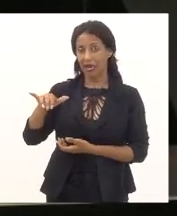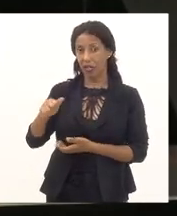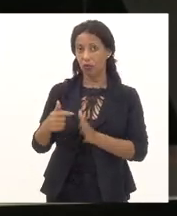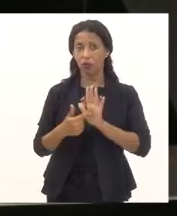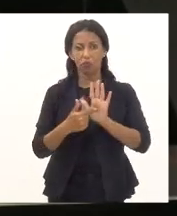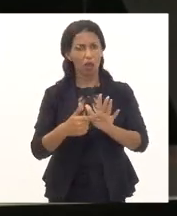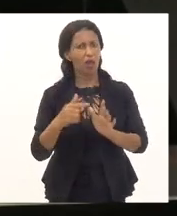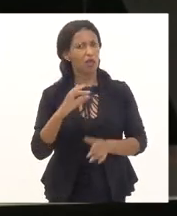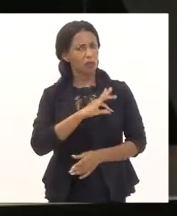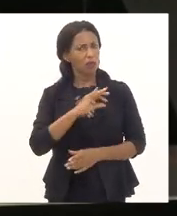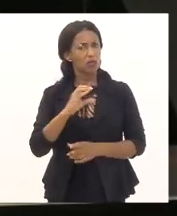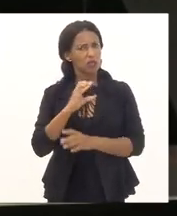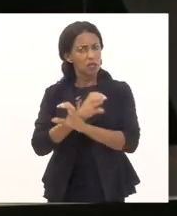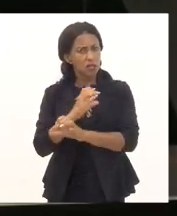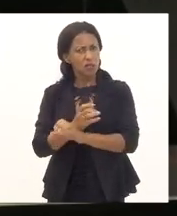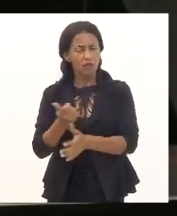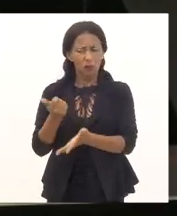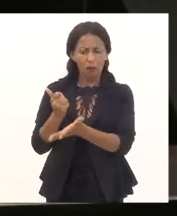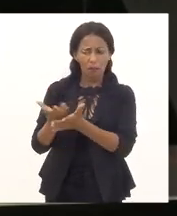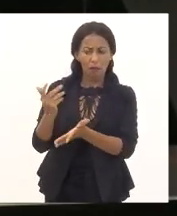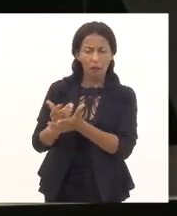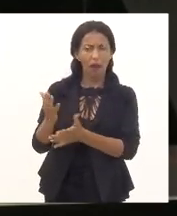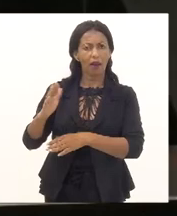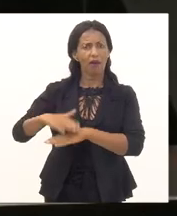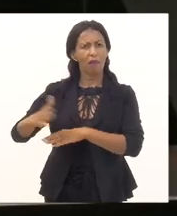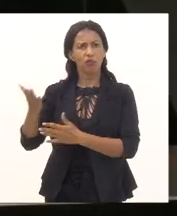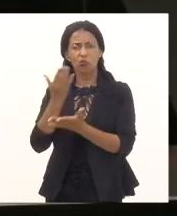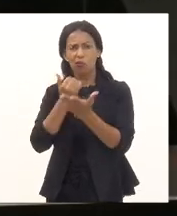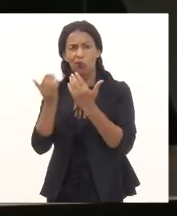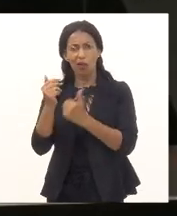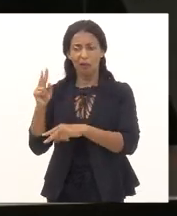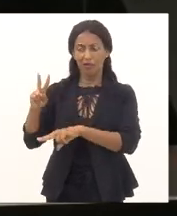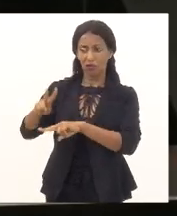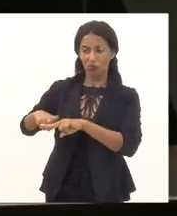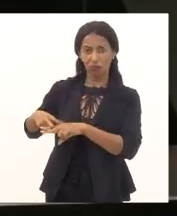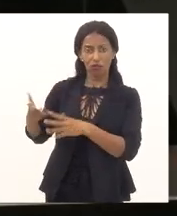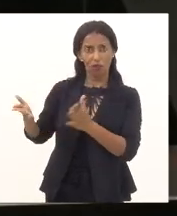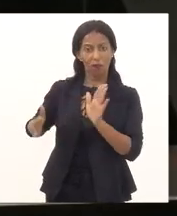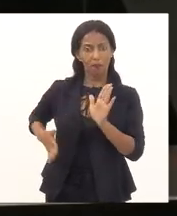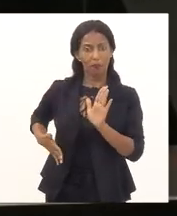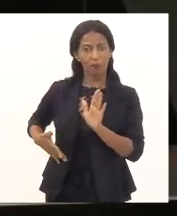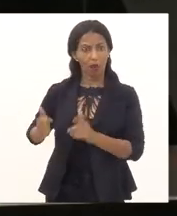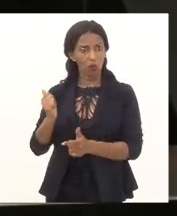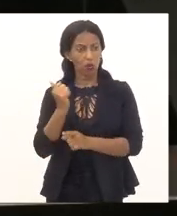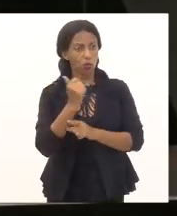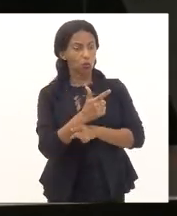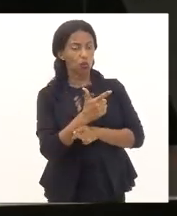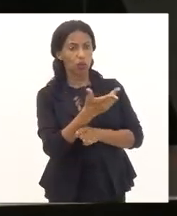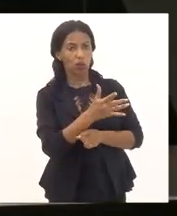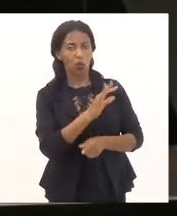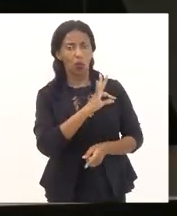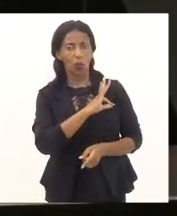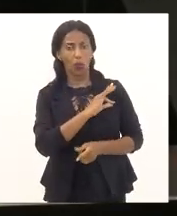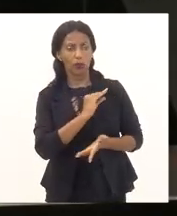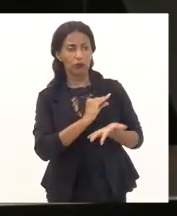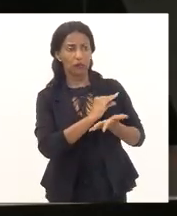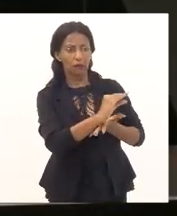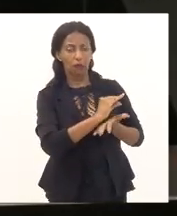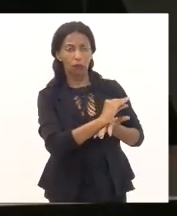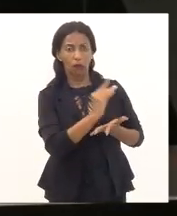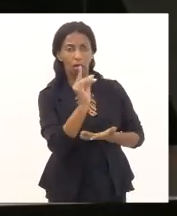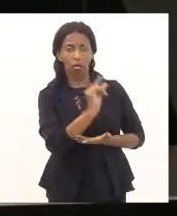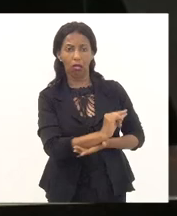que a Polícia Civil gastava mais com a alimentação dos presos do que com a questão do vale